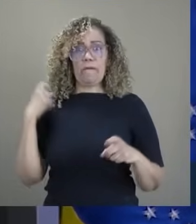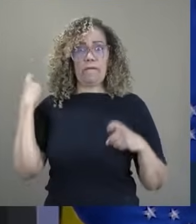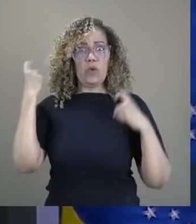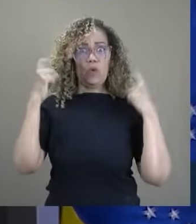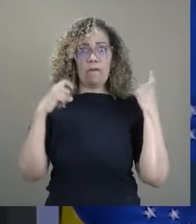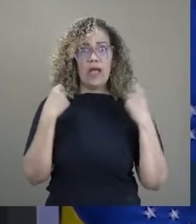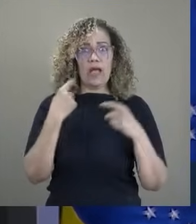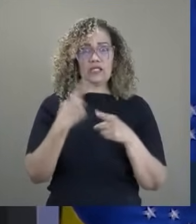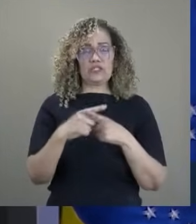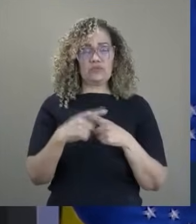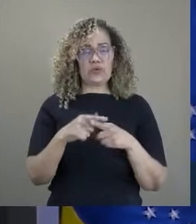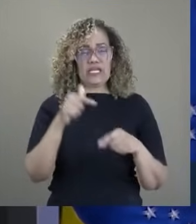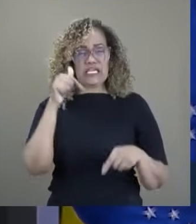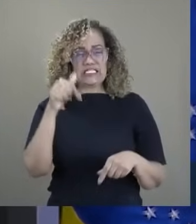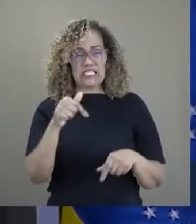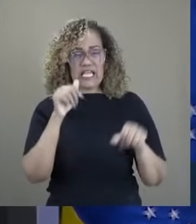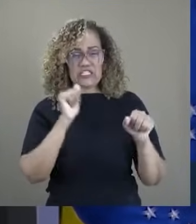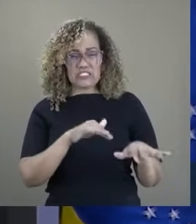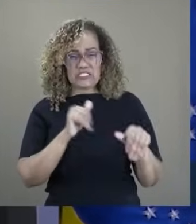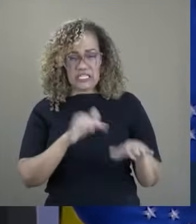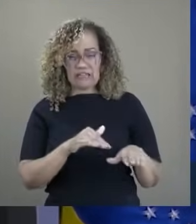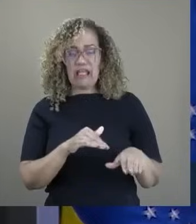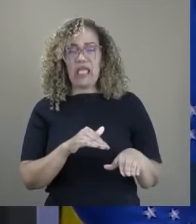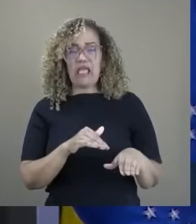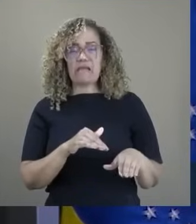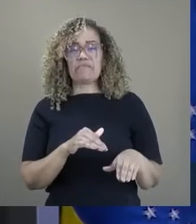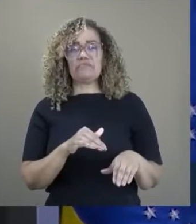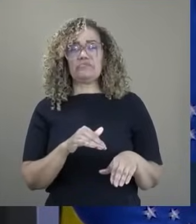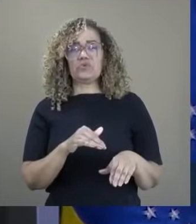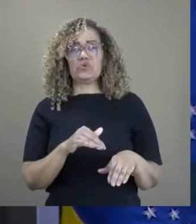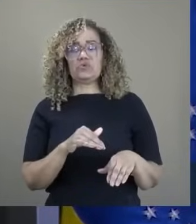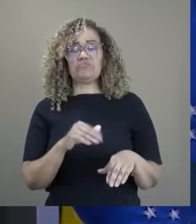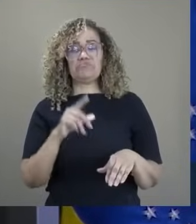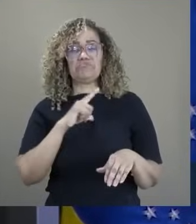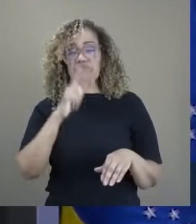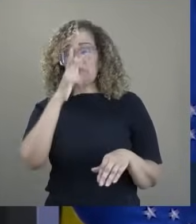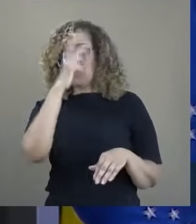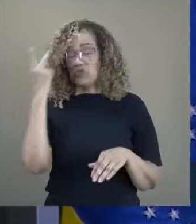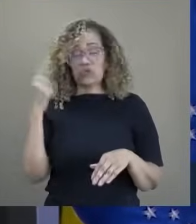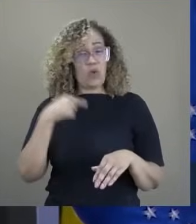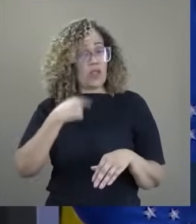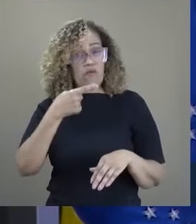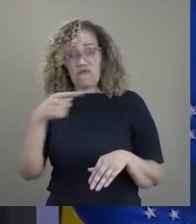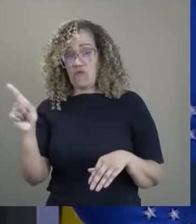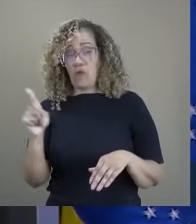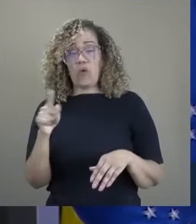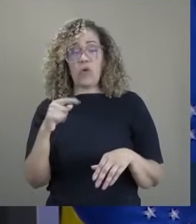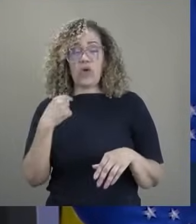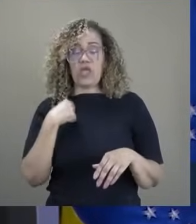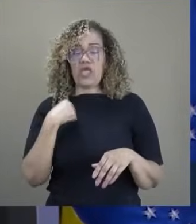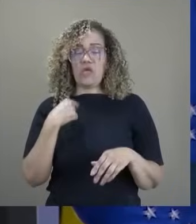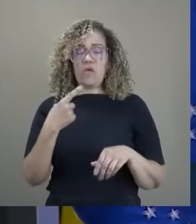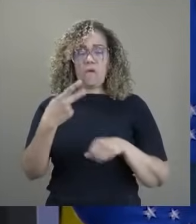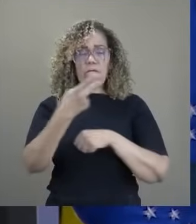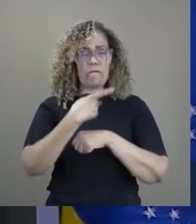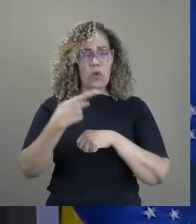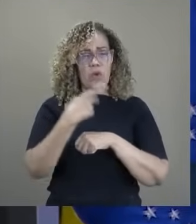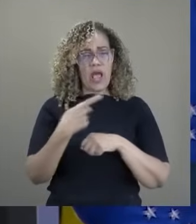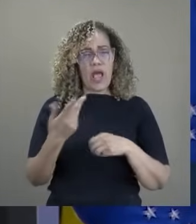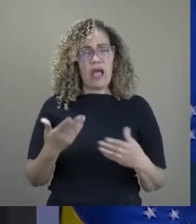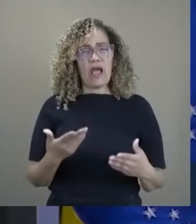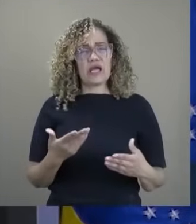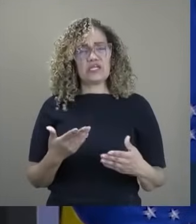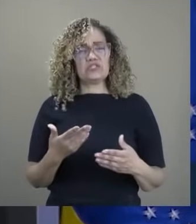7 de Setembro uma parte foi de protesto não ter ido aos Sete de Setembro a outra parte porque me procuraram sobre